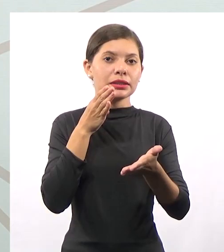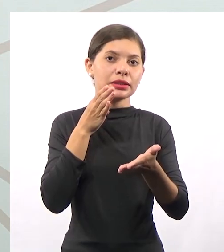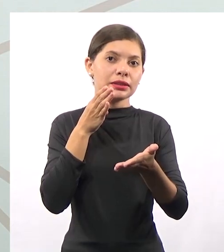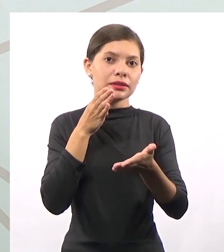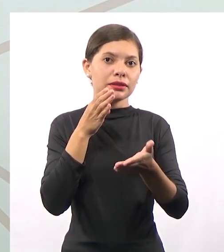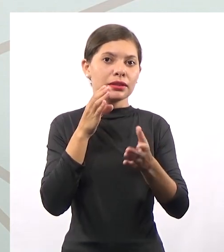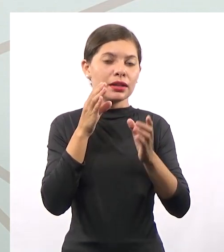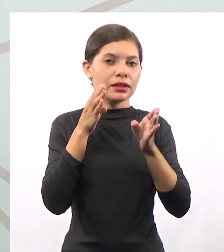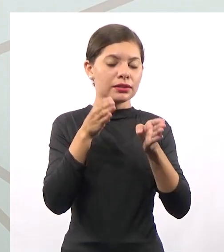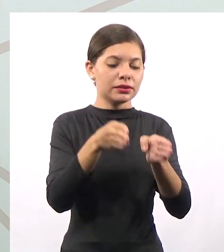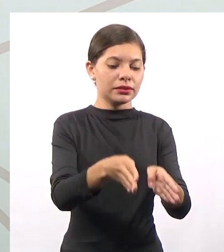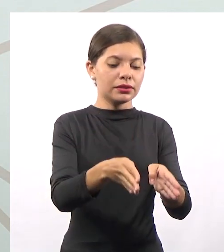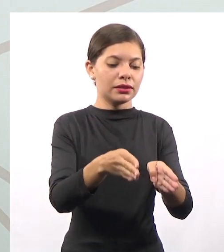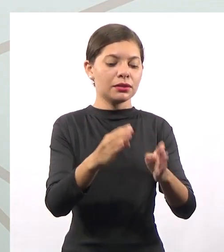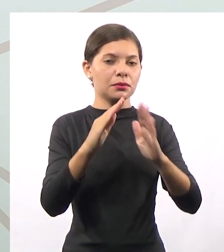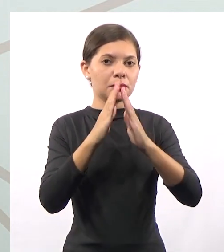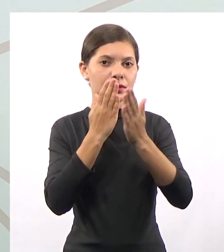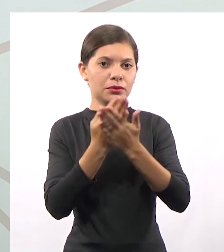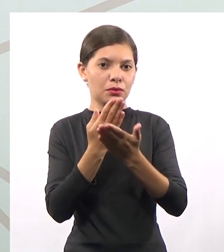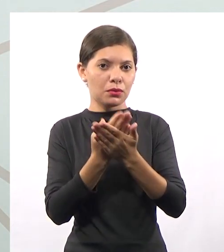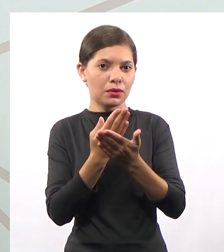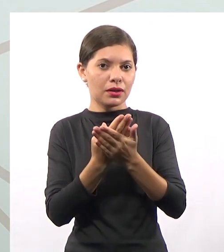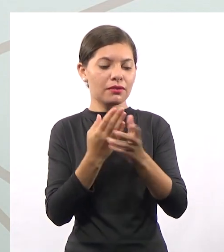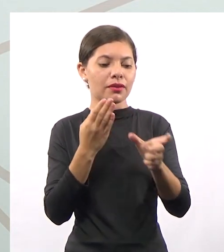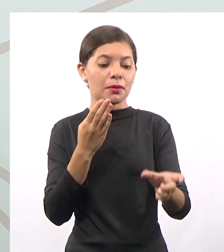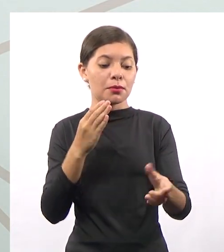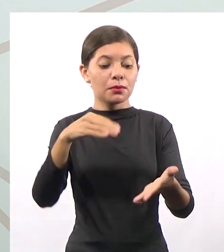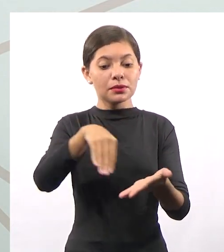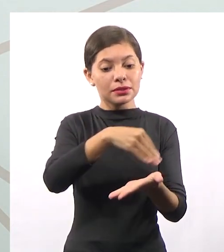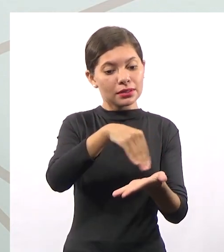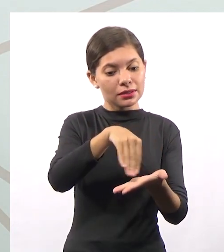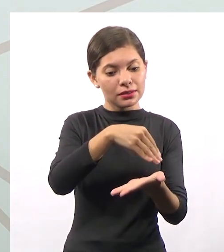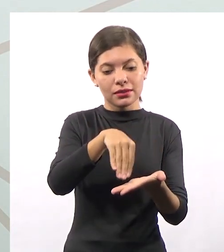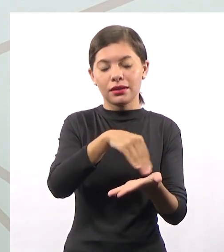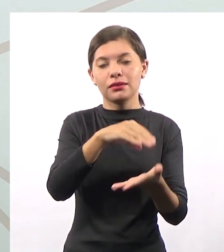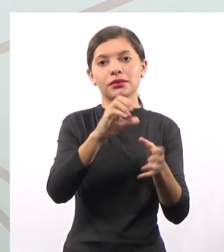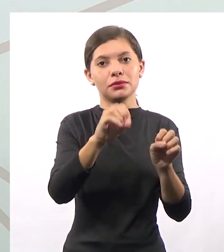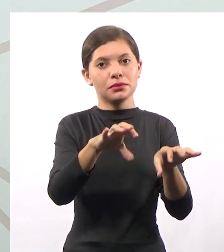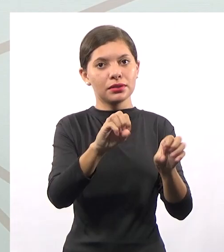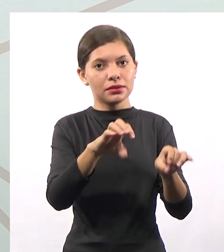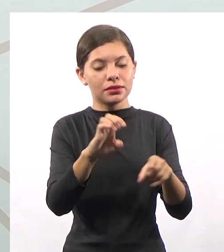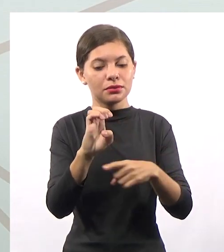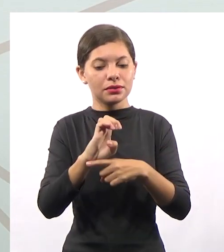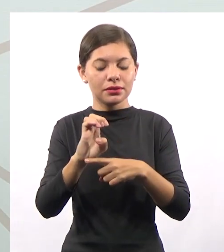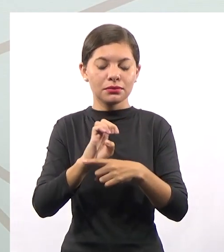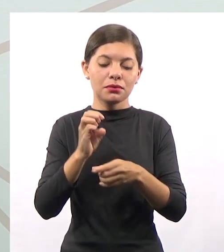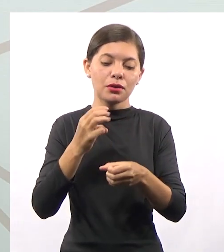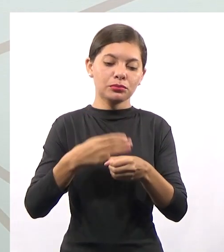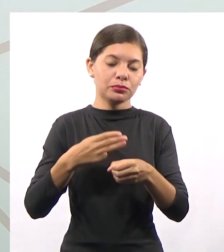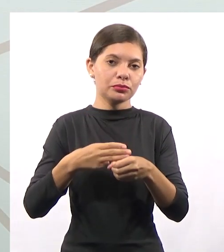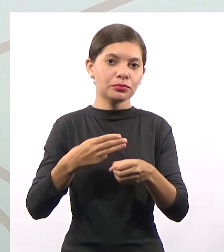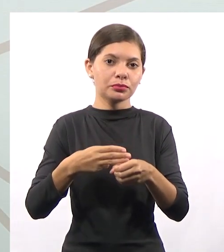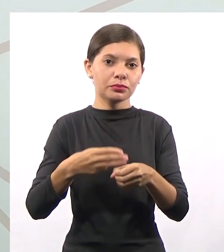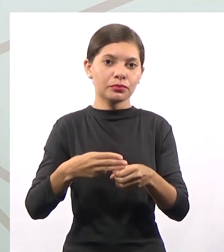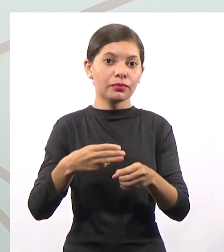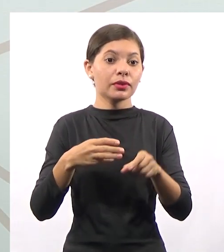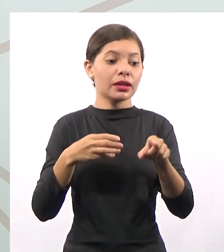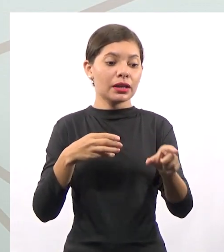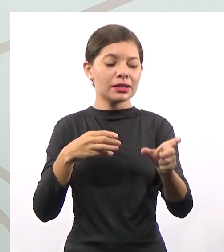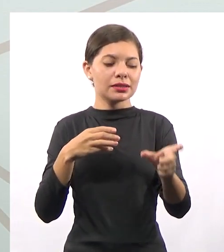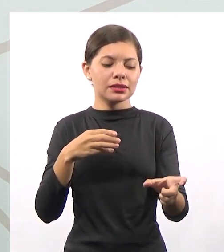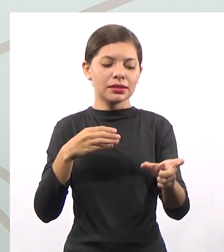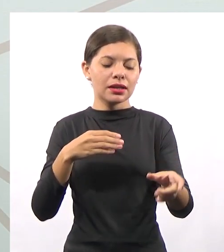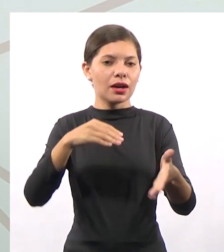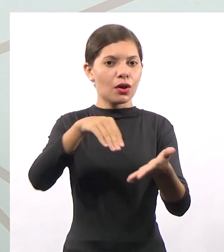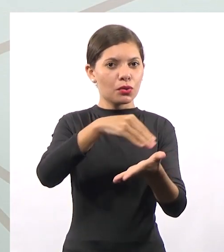para a escola, ele vem por ordenador de despesa. No caso, é o secretário de Educação Estadual ou o secretário de Educação Municipal. E